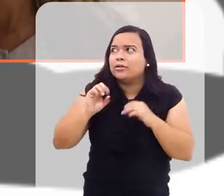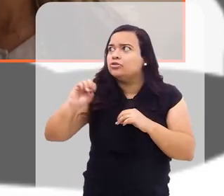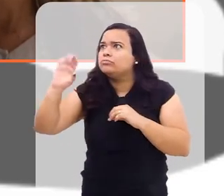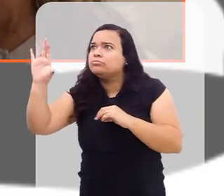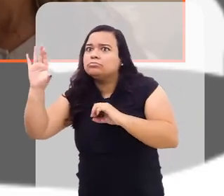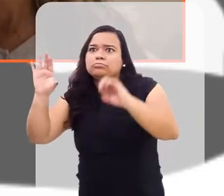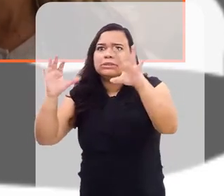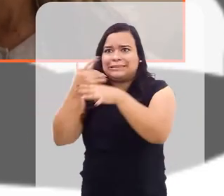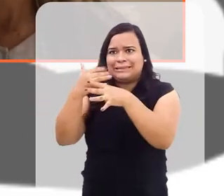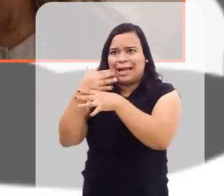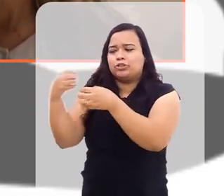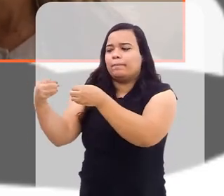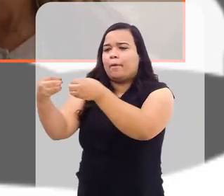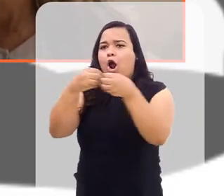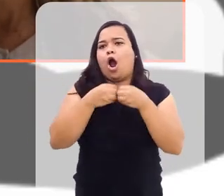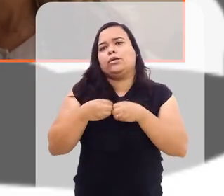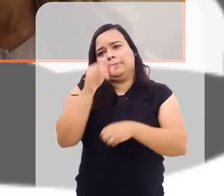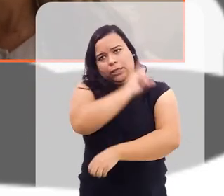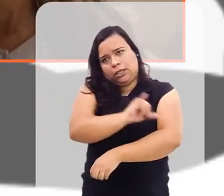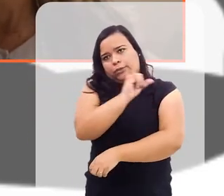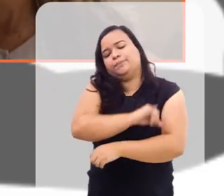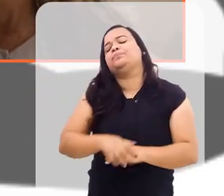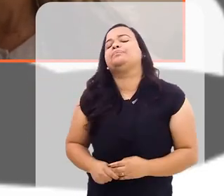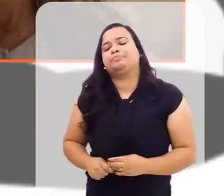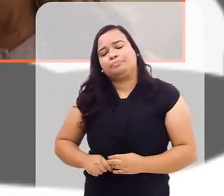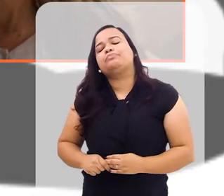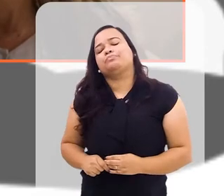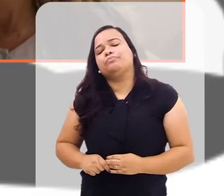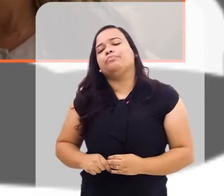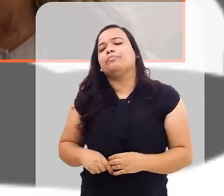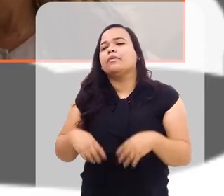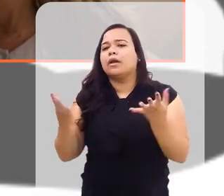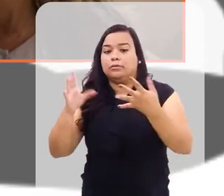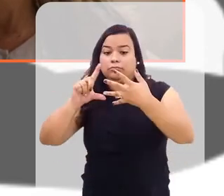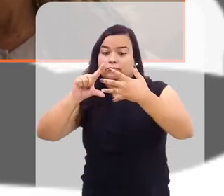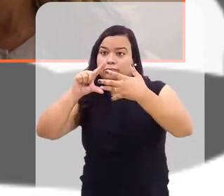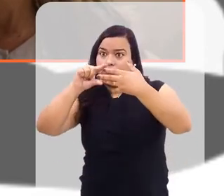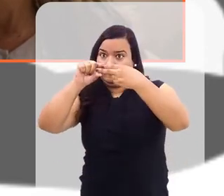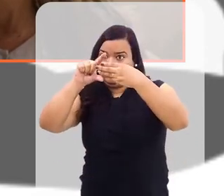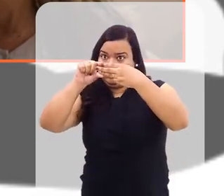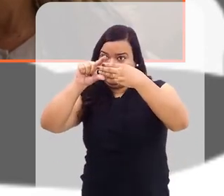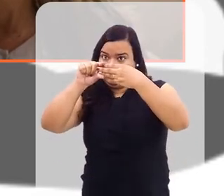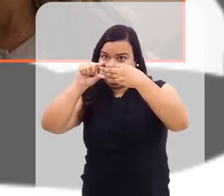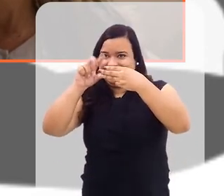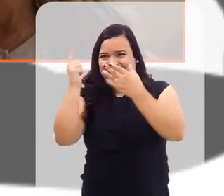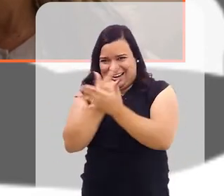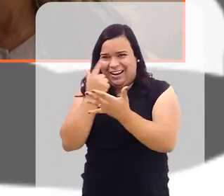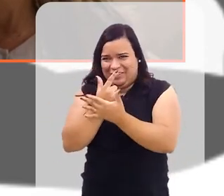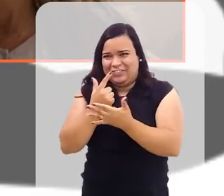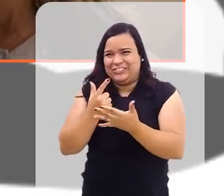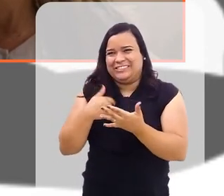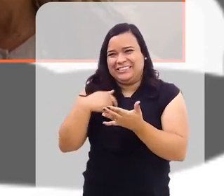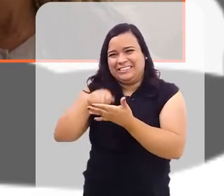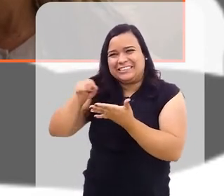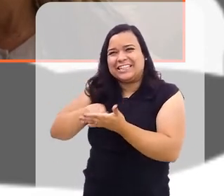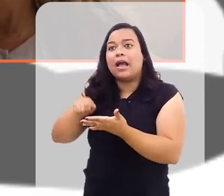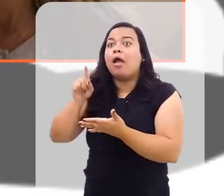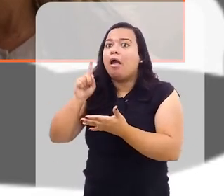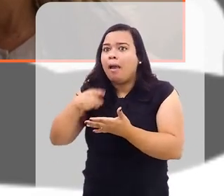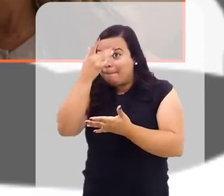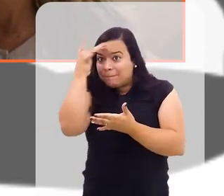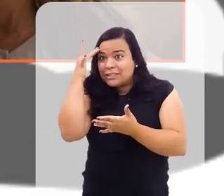distantes, né? Mas cidades próximas ao Rio. A trilogia da Bettina Zetzer já é um livro onde os